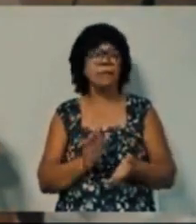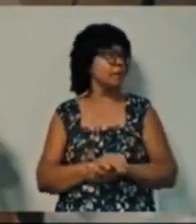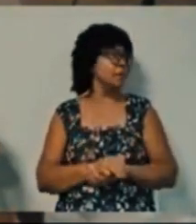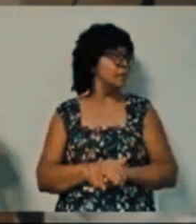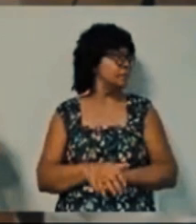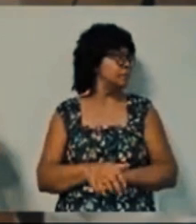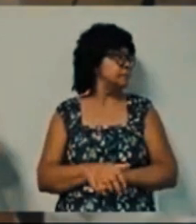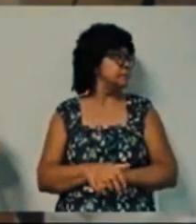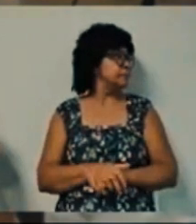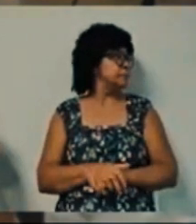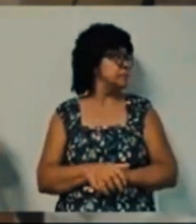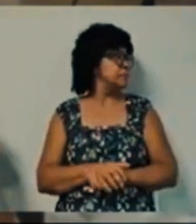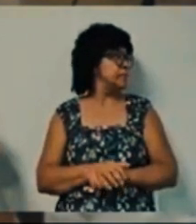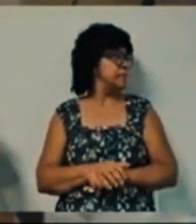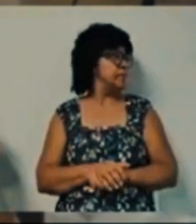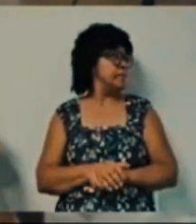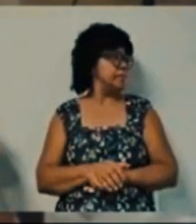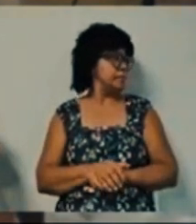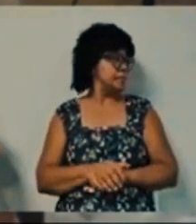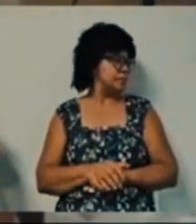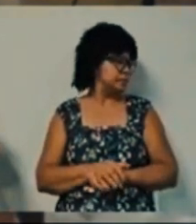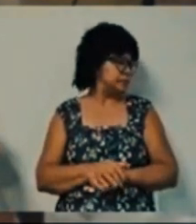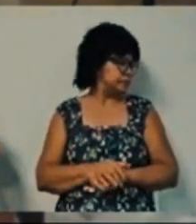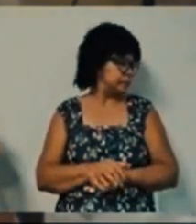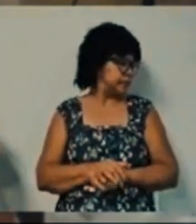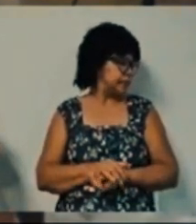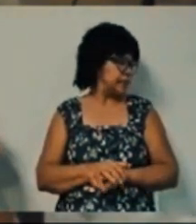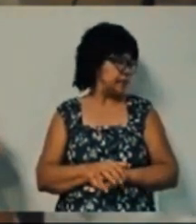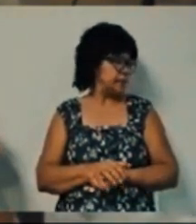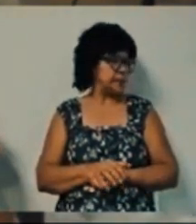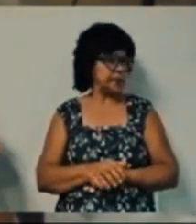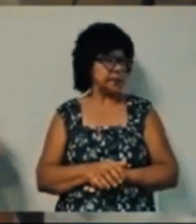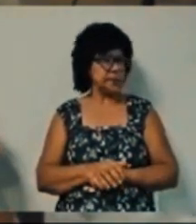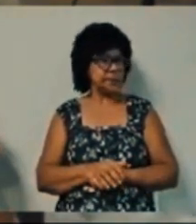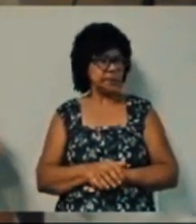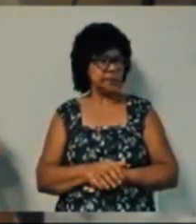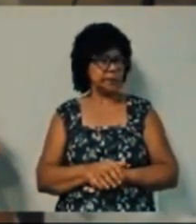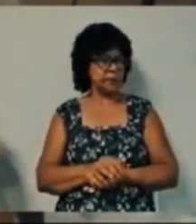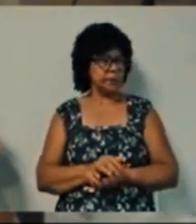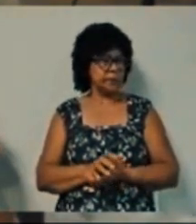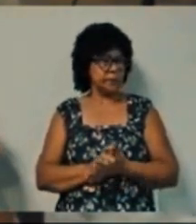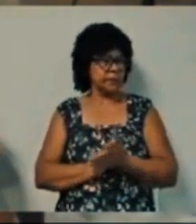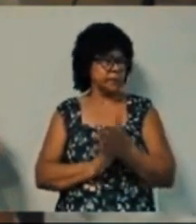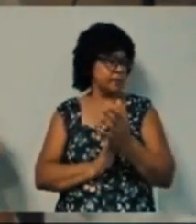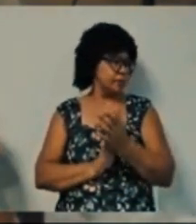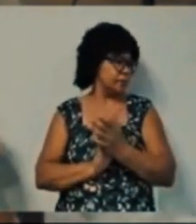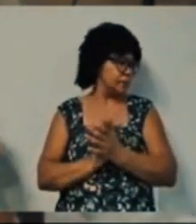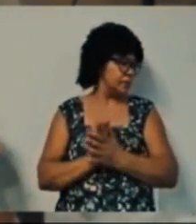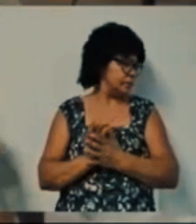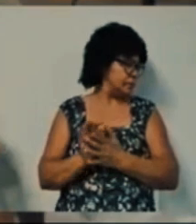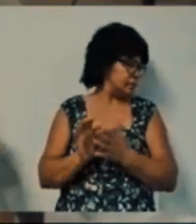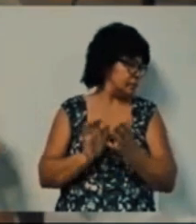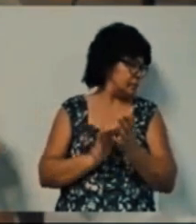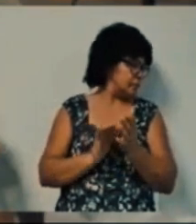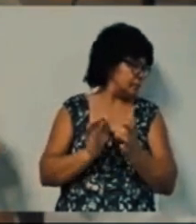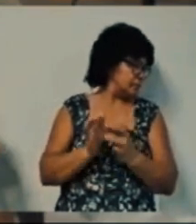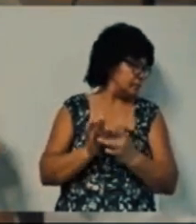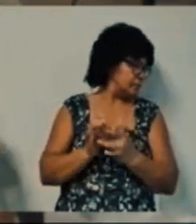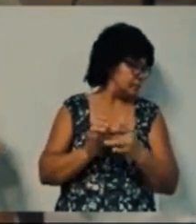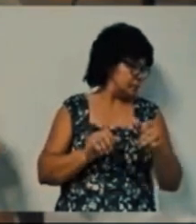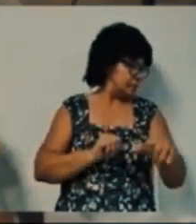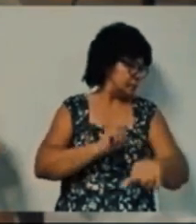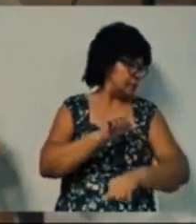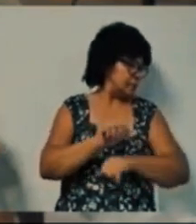Você sentiu impelido a ter uma mudança de vida através da